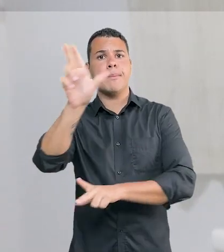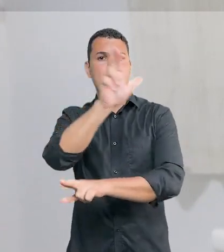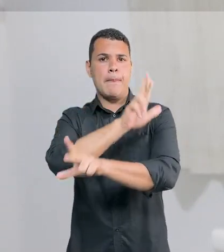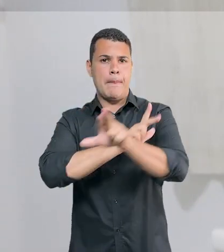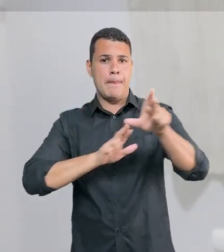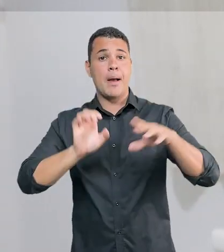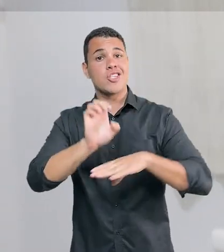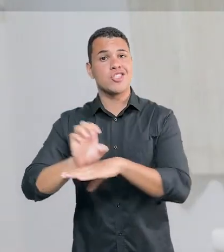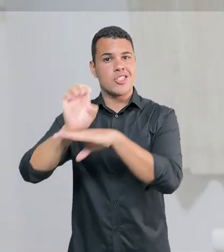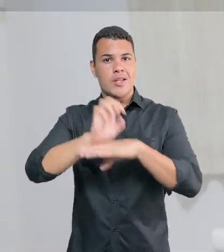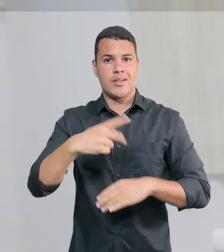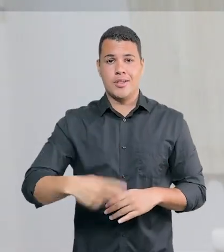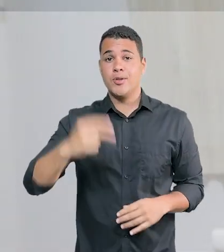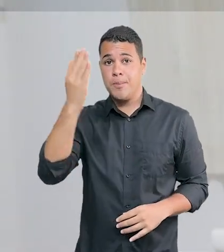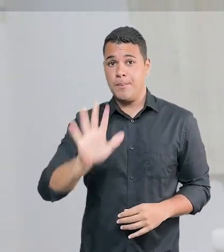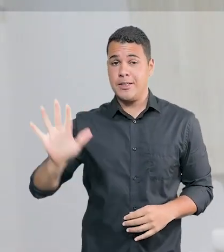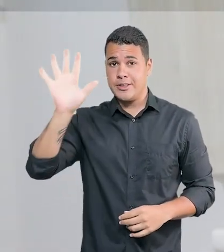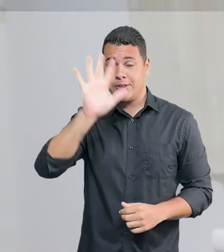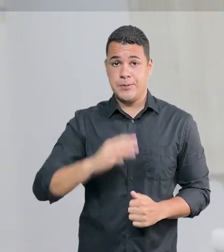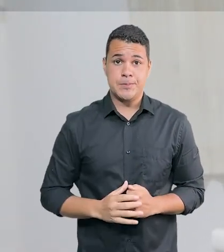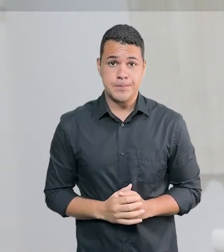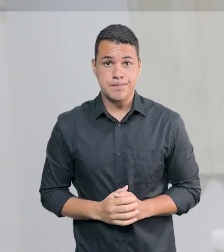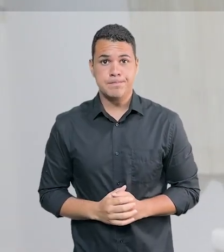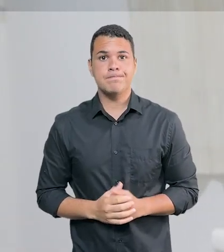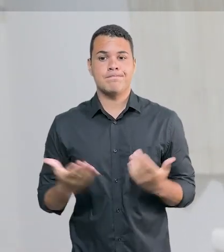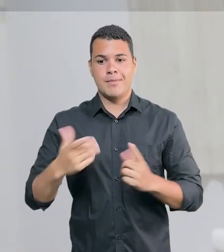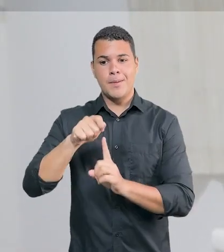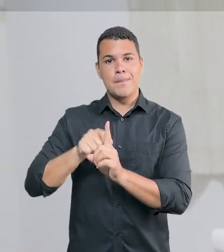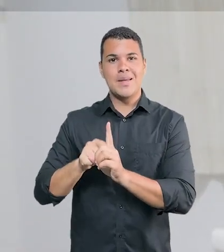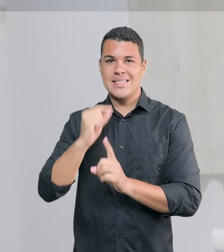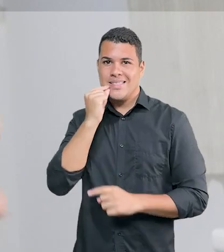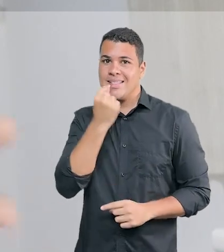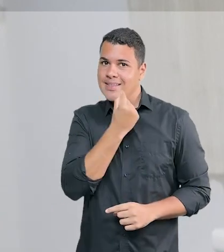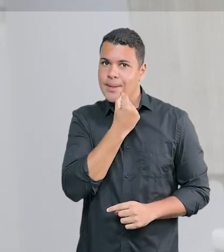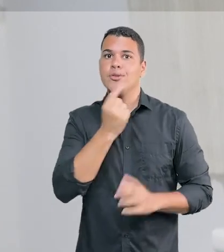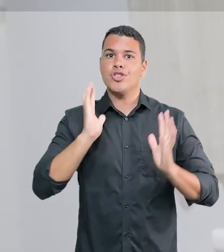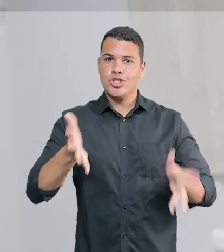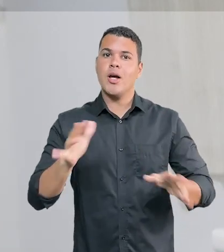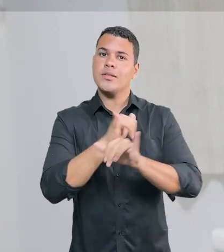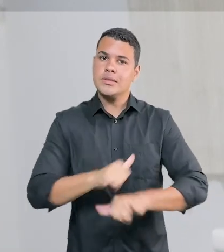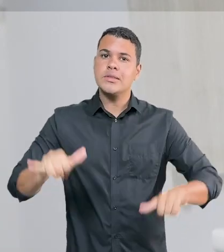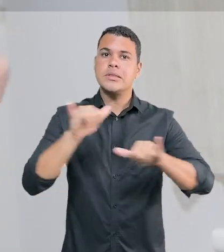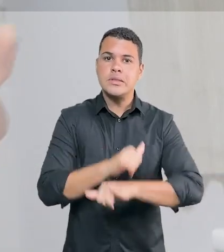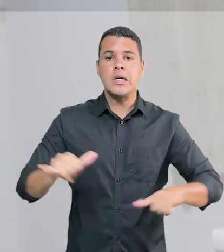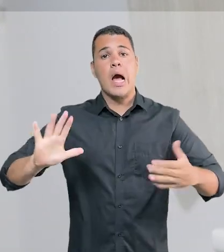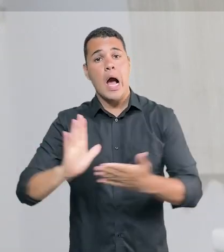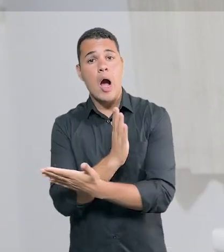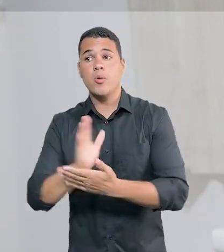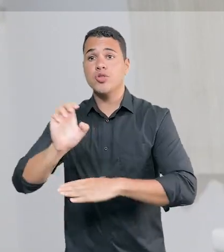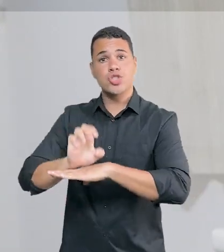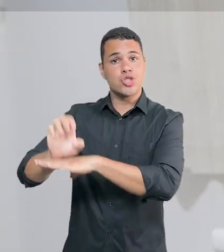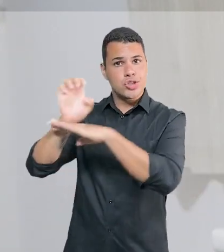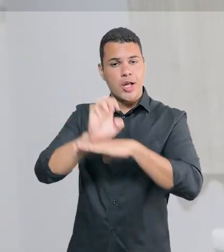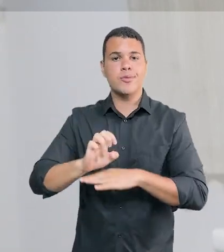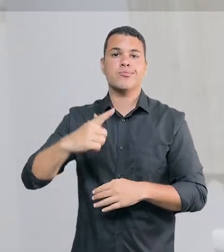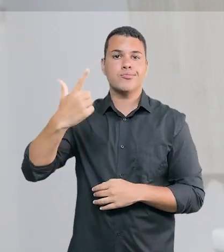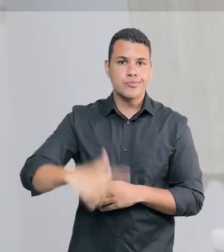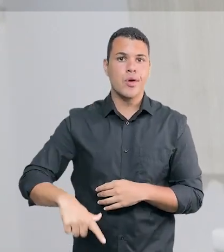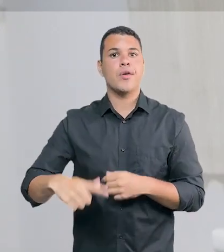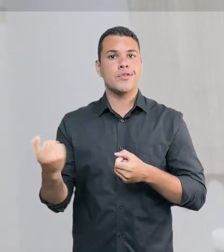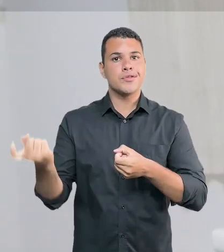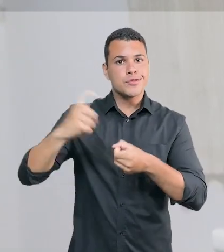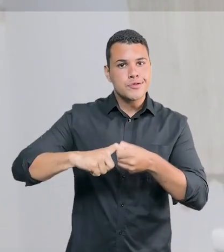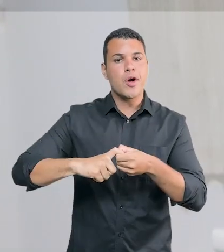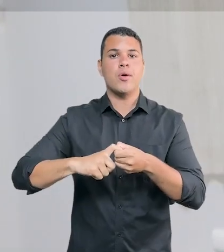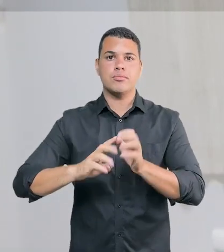né? A gente vinha já desde lá de setembro, né, apontando que alguns estados estavam ali, né, voltando